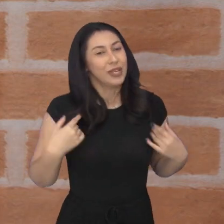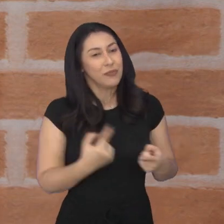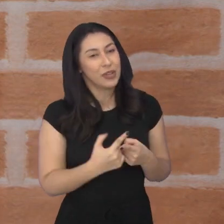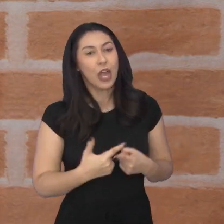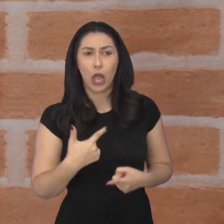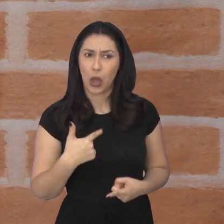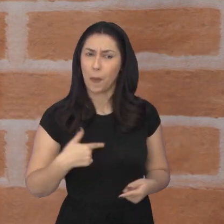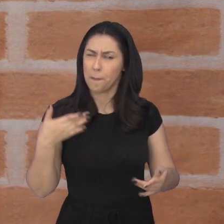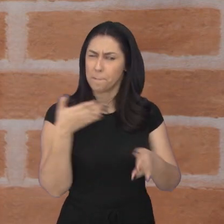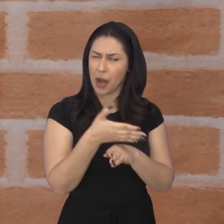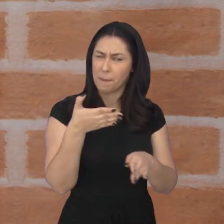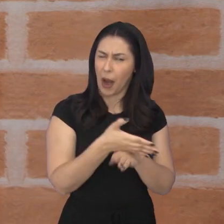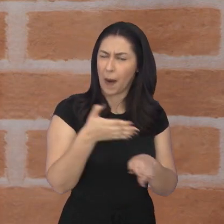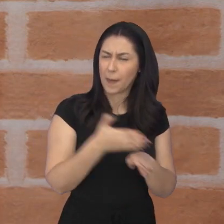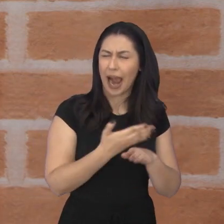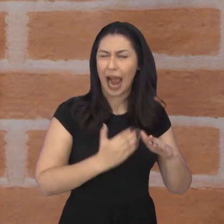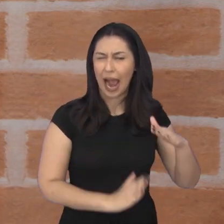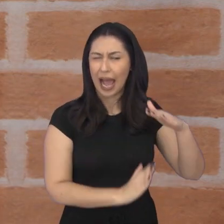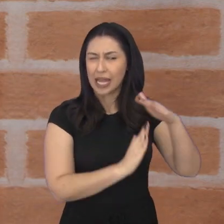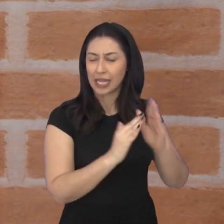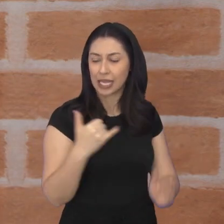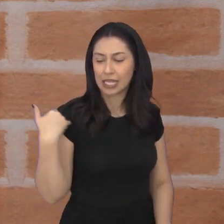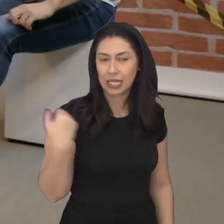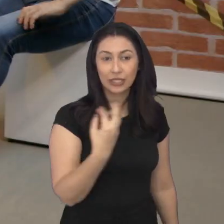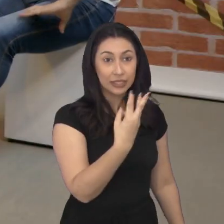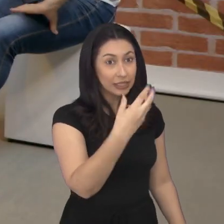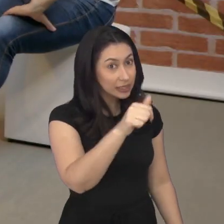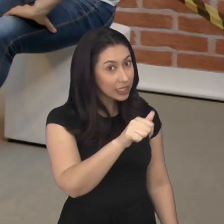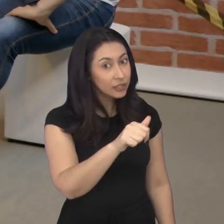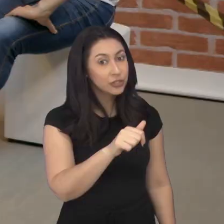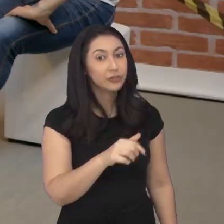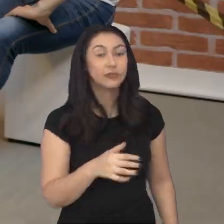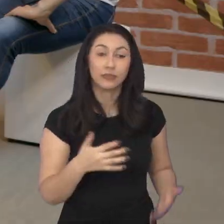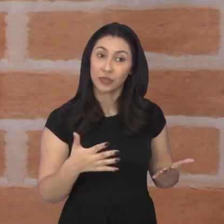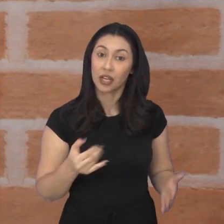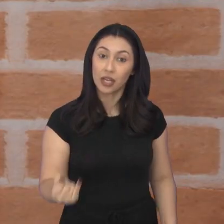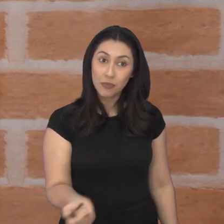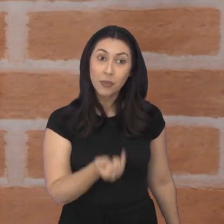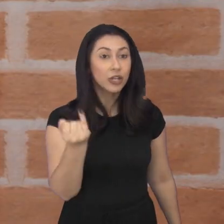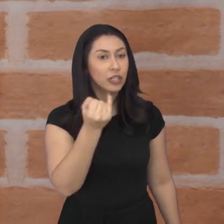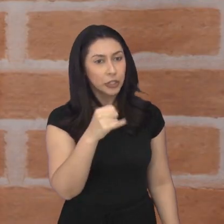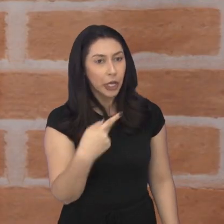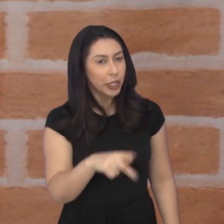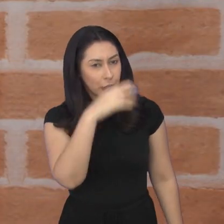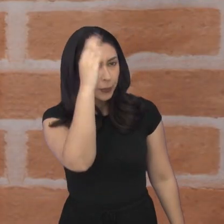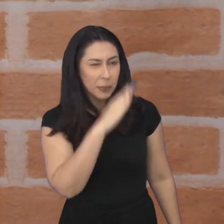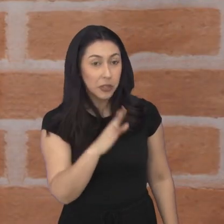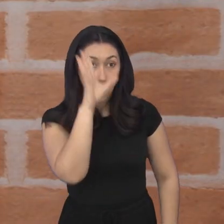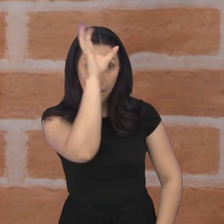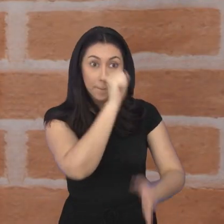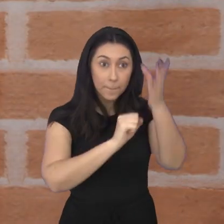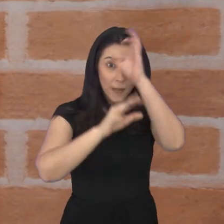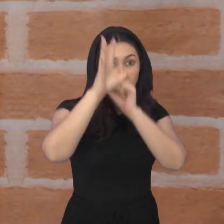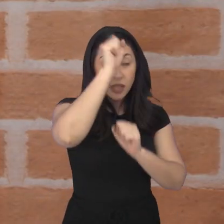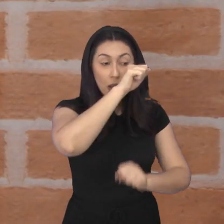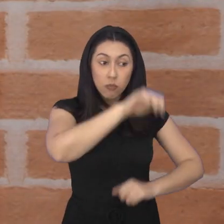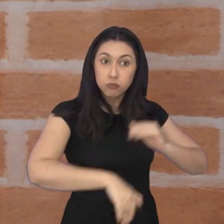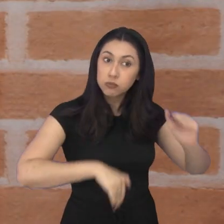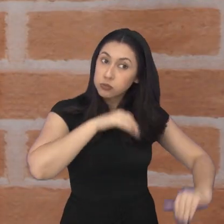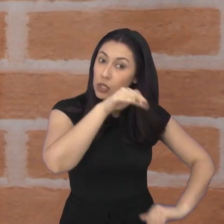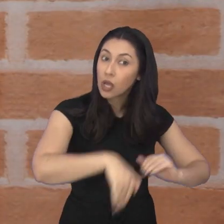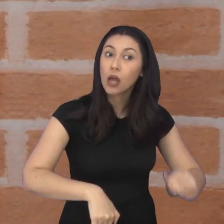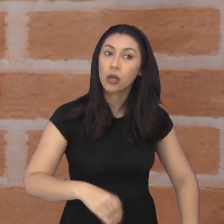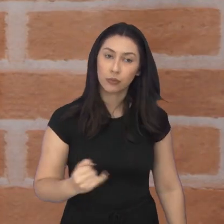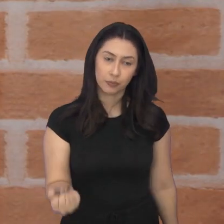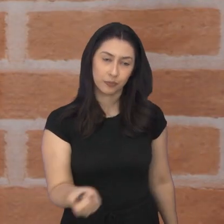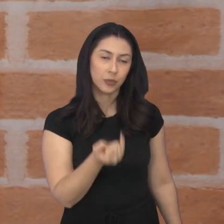Que eu fiquei na natação competitiva até os meus 37 anos. Isso é muito importante. Acho que principalmente no Brasil, aprender a nadar, né? Você ter essa segurança